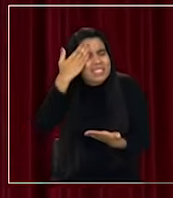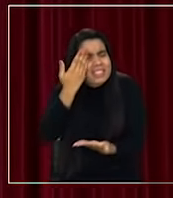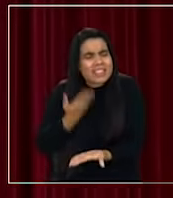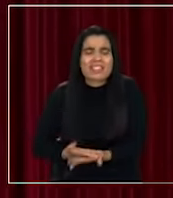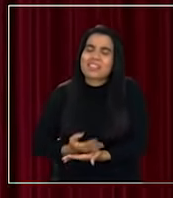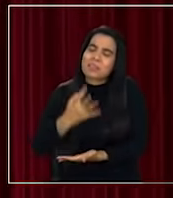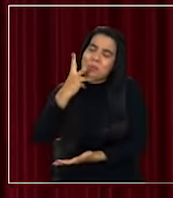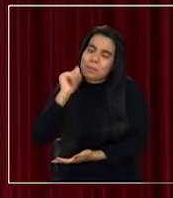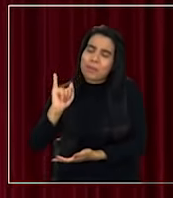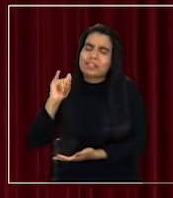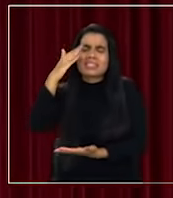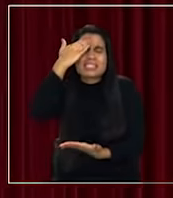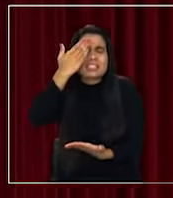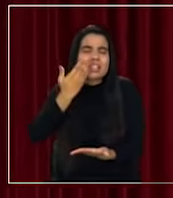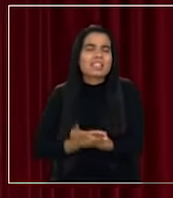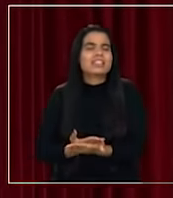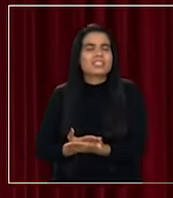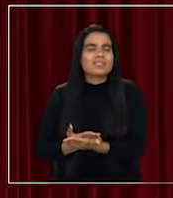Pai, que